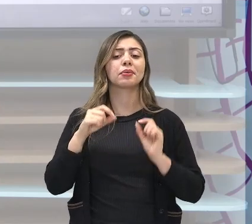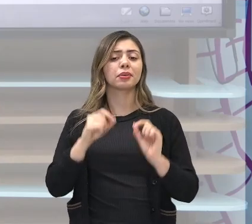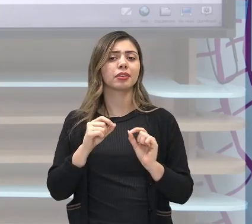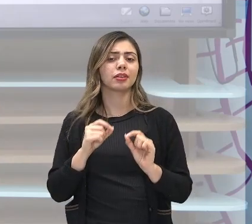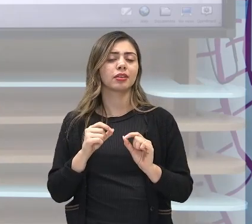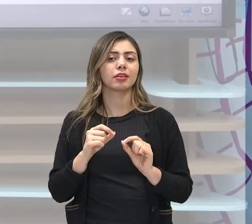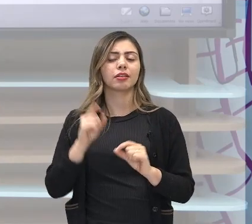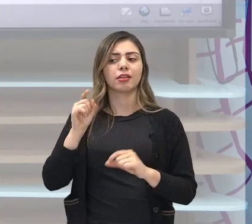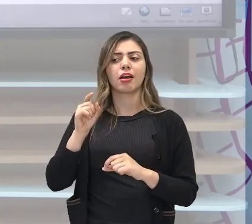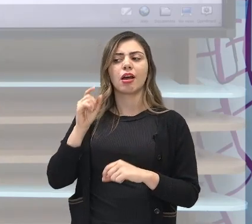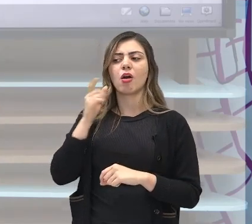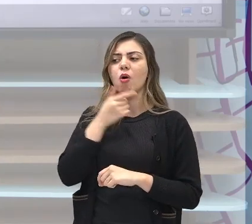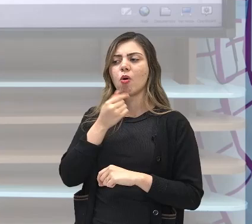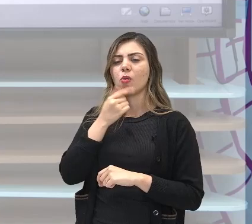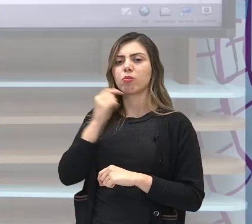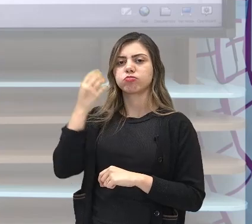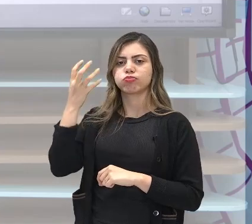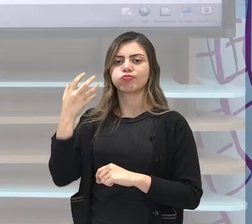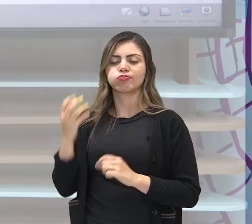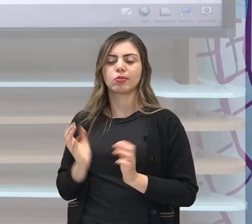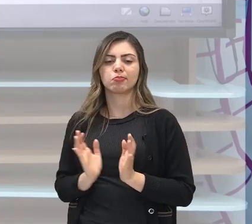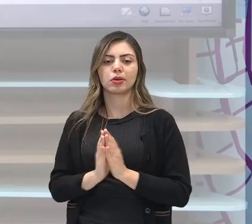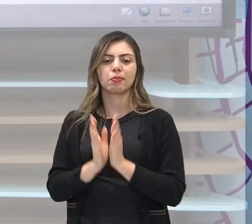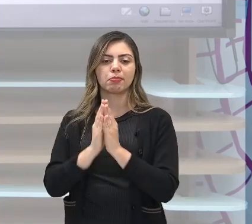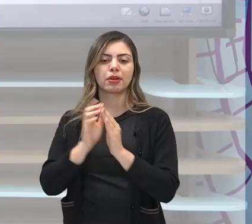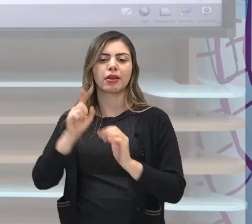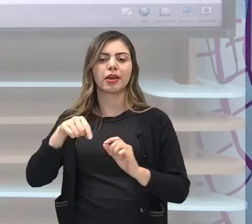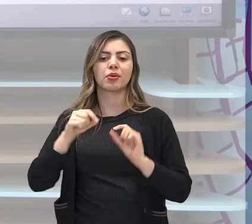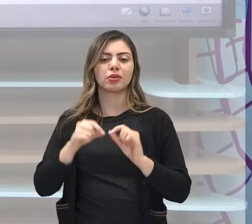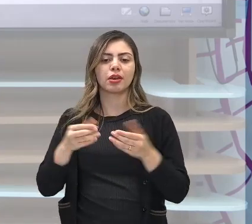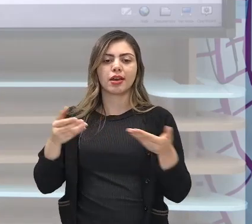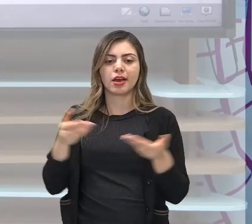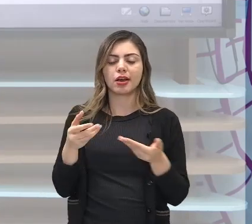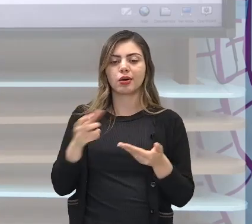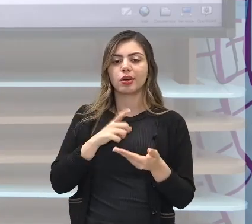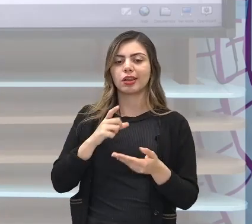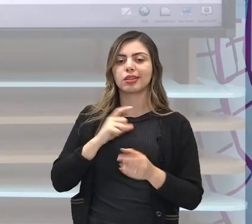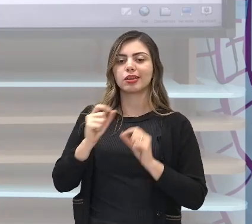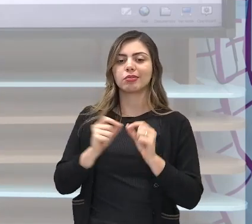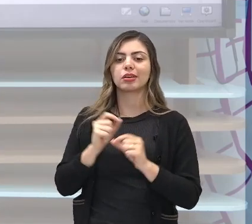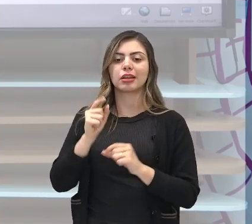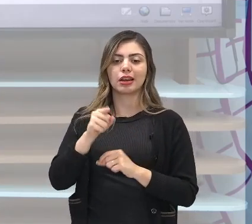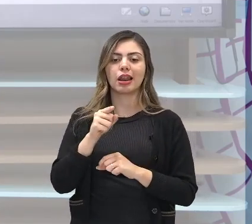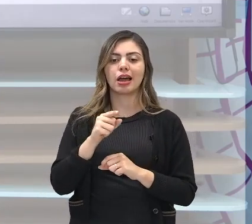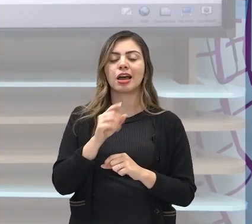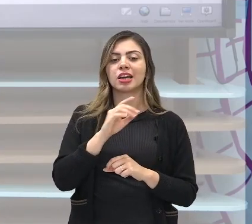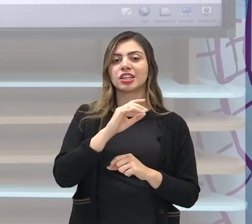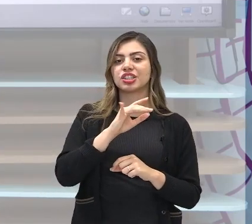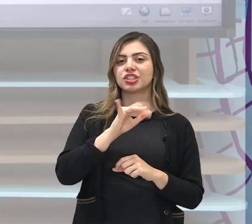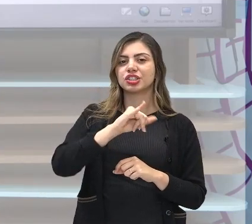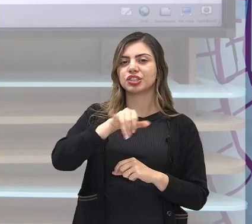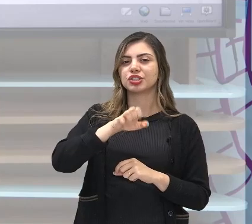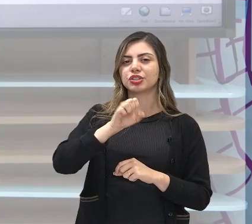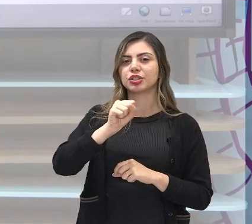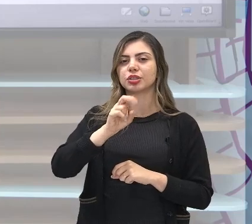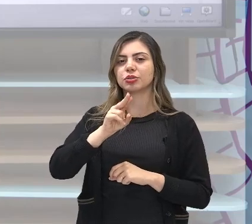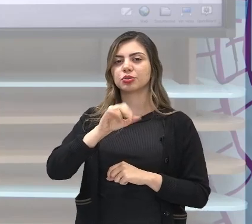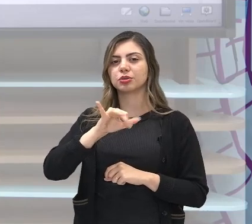Dissociar, né, a figura da companhia de Jesus, dos jesuítas,